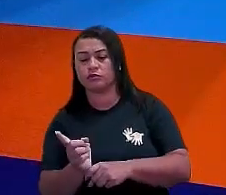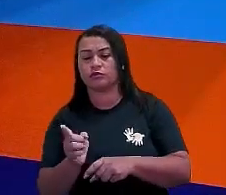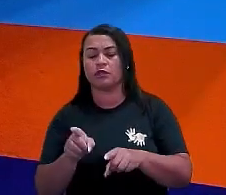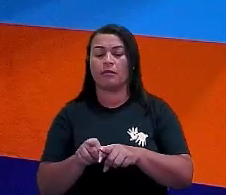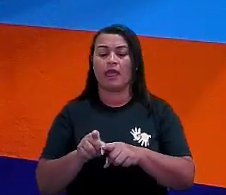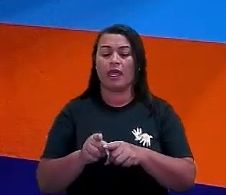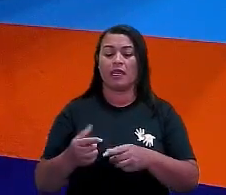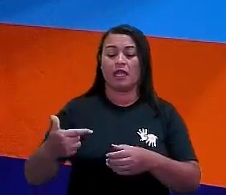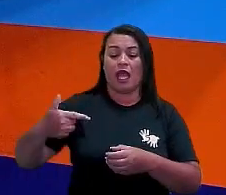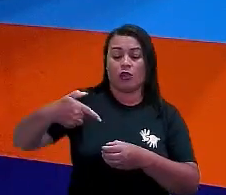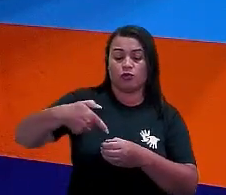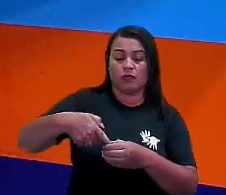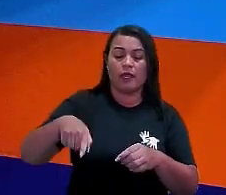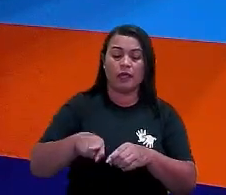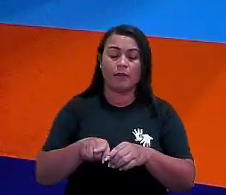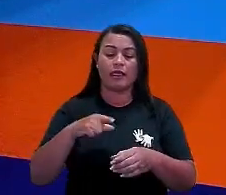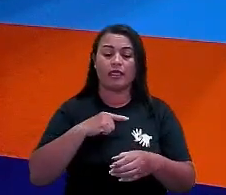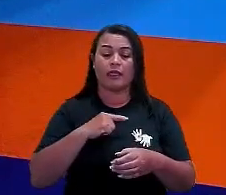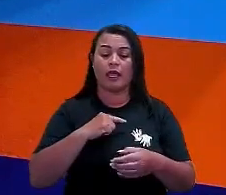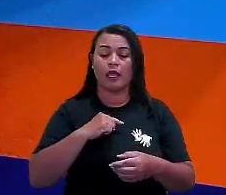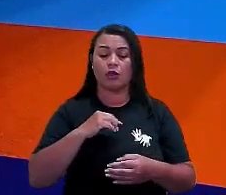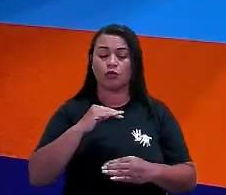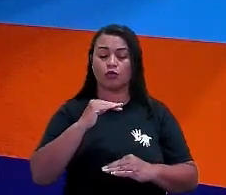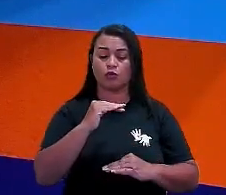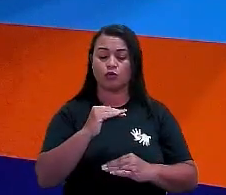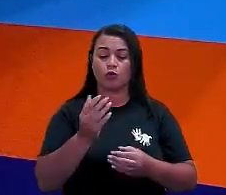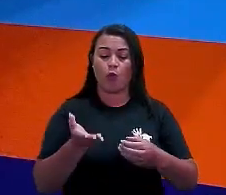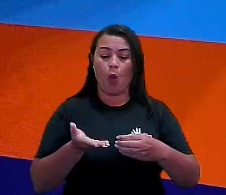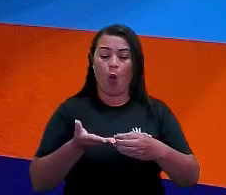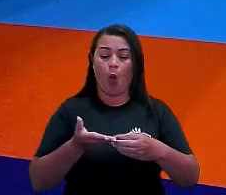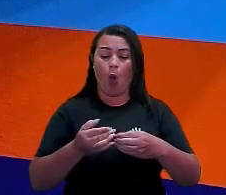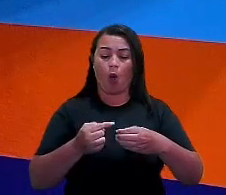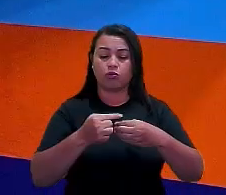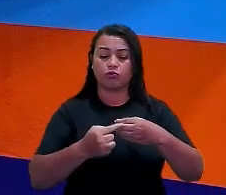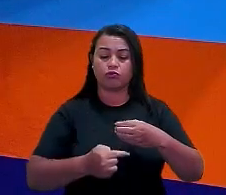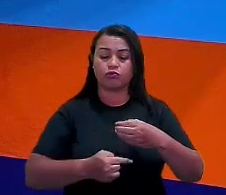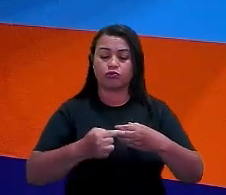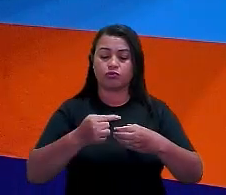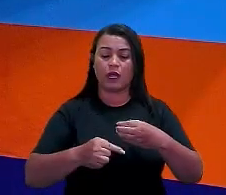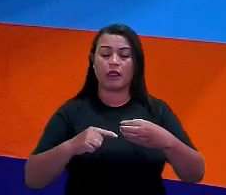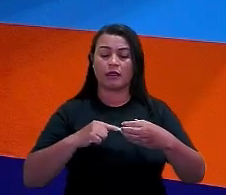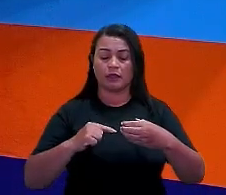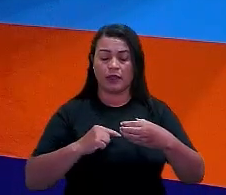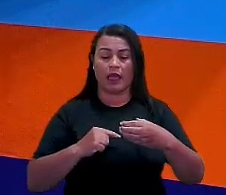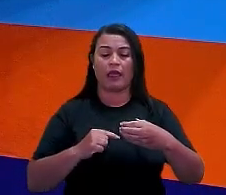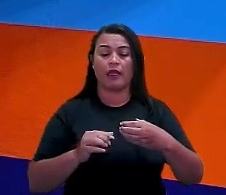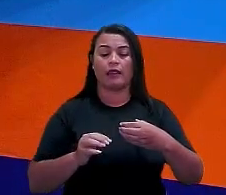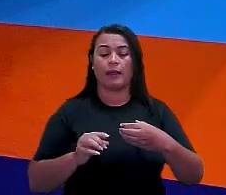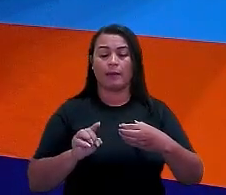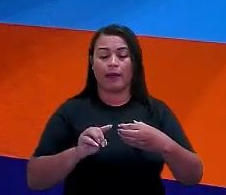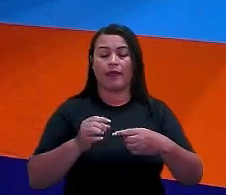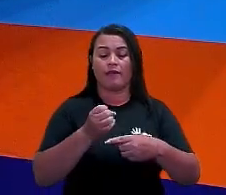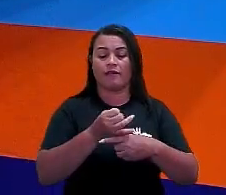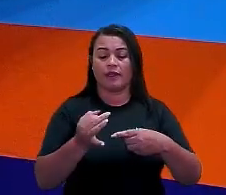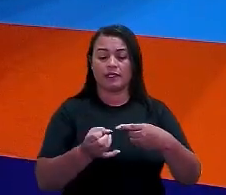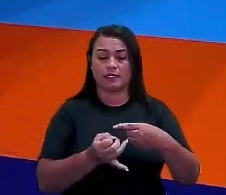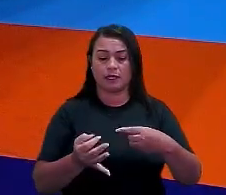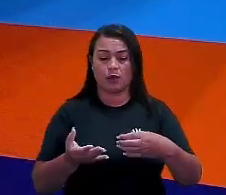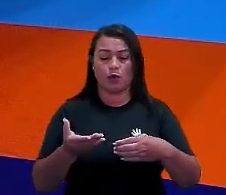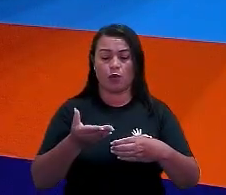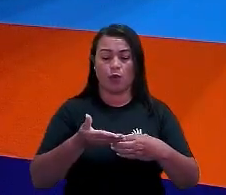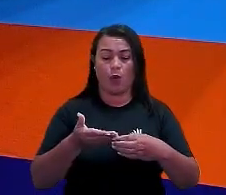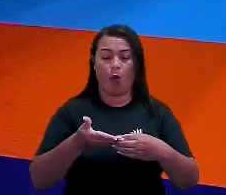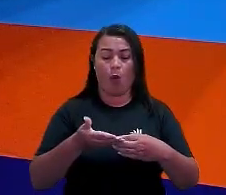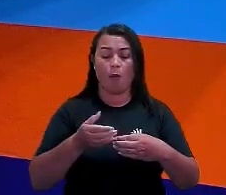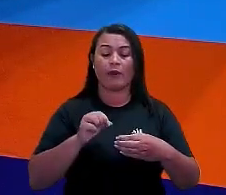nos copos de medida. Também tem fração, as indicações de fração no copo de medida. Que normalmente a gente